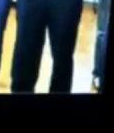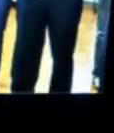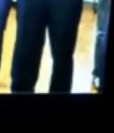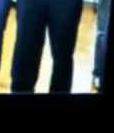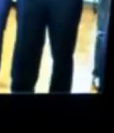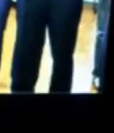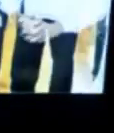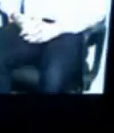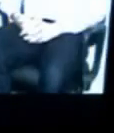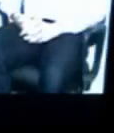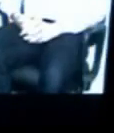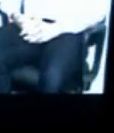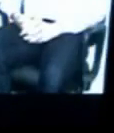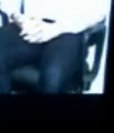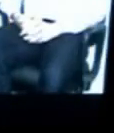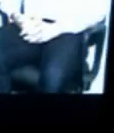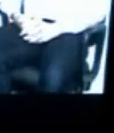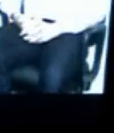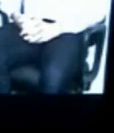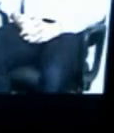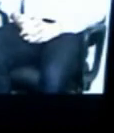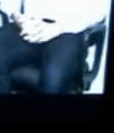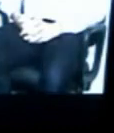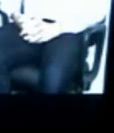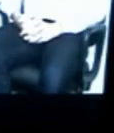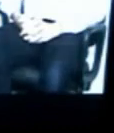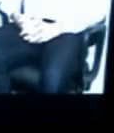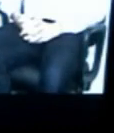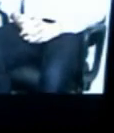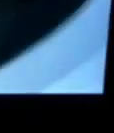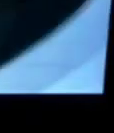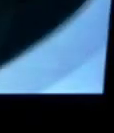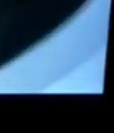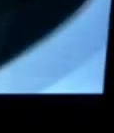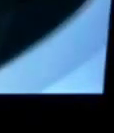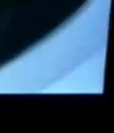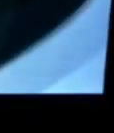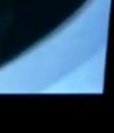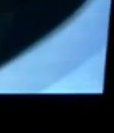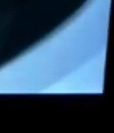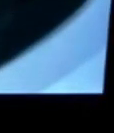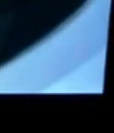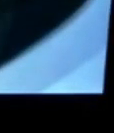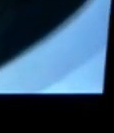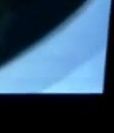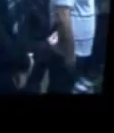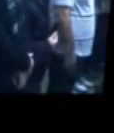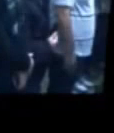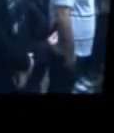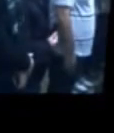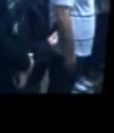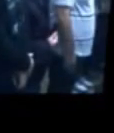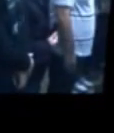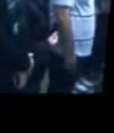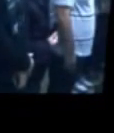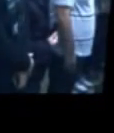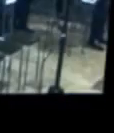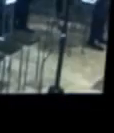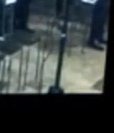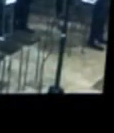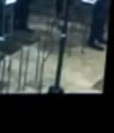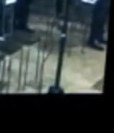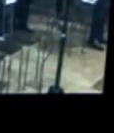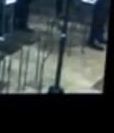dos municípios de Maracajá, Forquilinha e Nova Veneza contribuirão muito para a sensibilidade de toda a